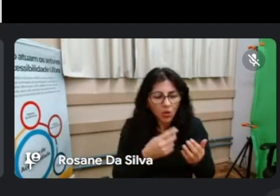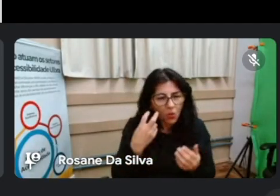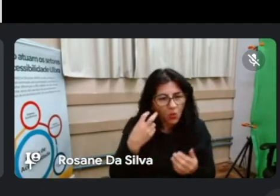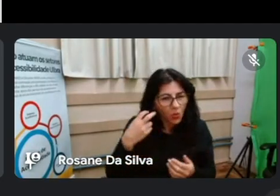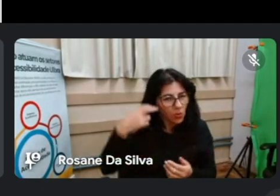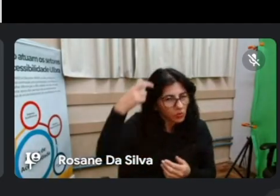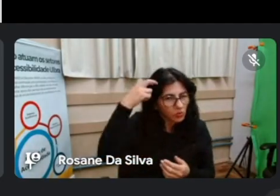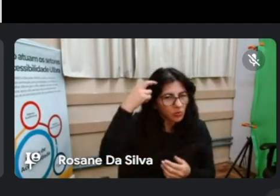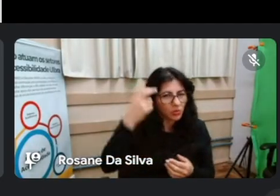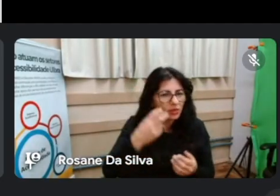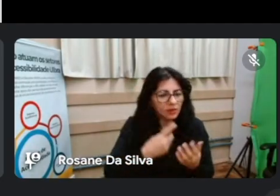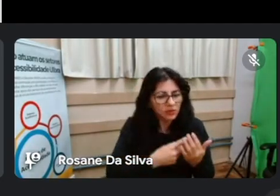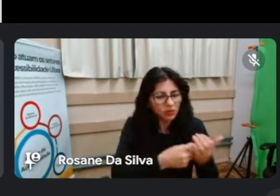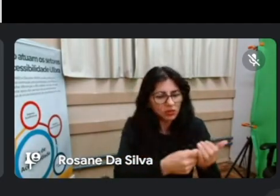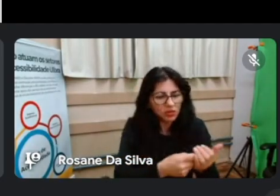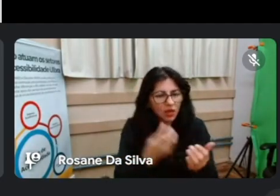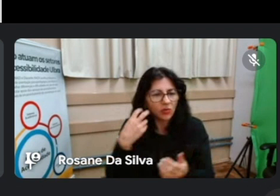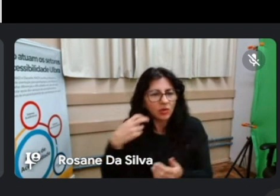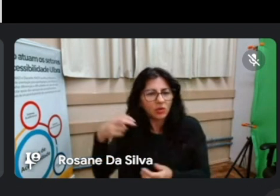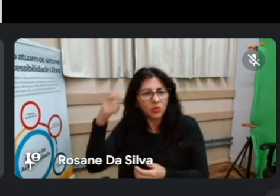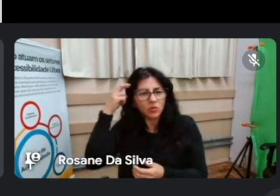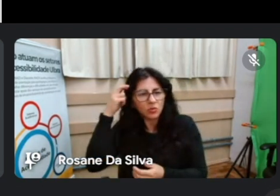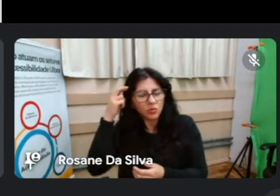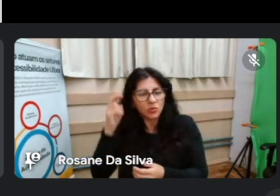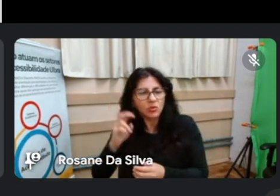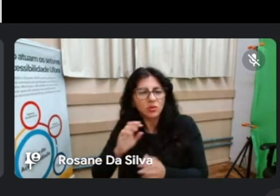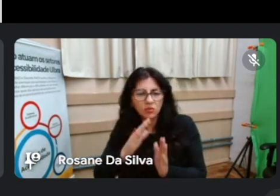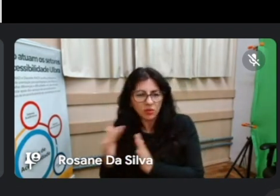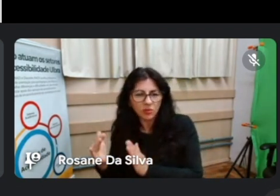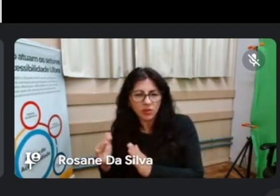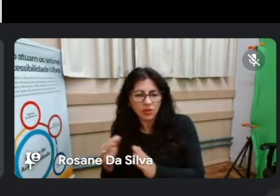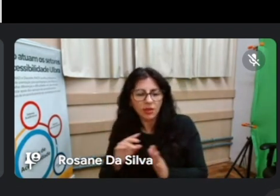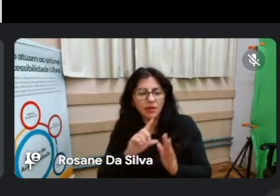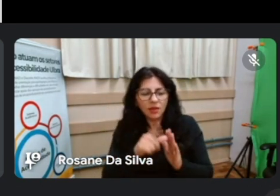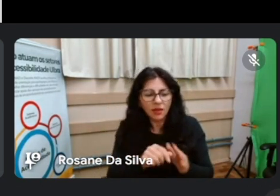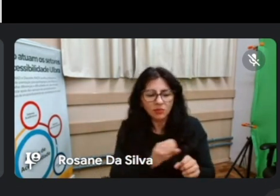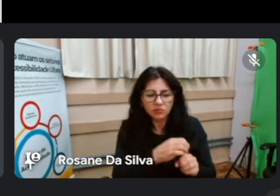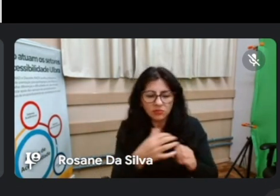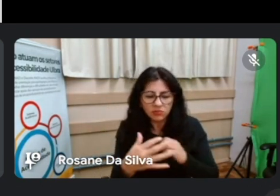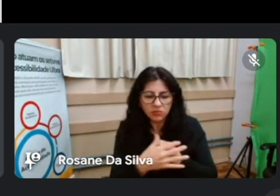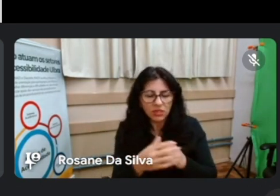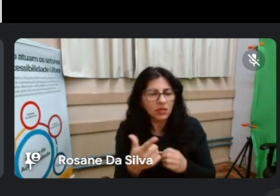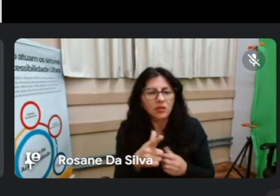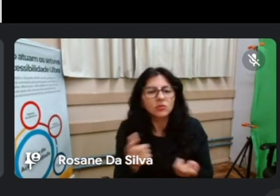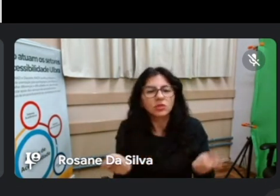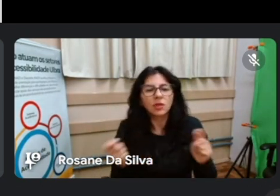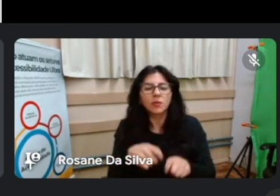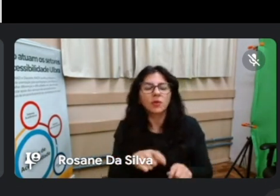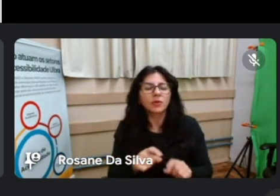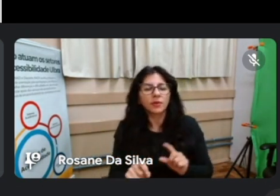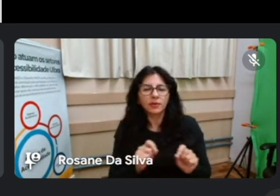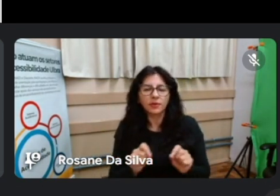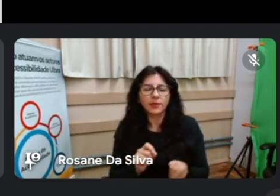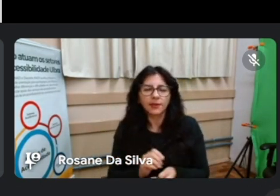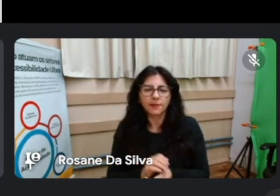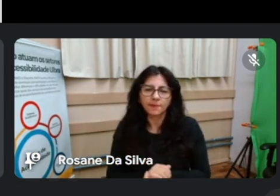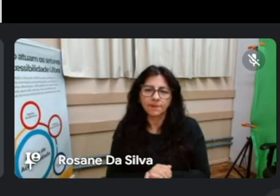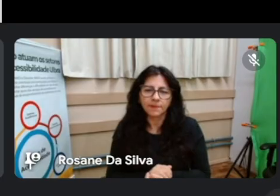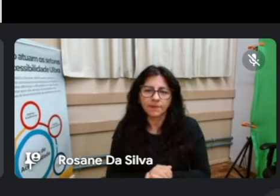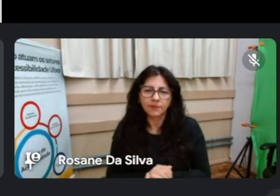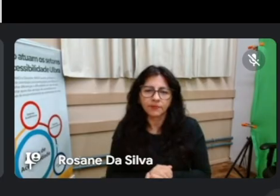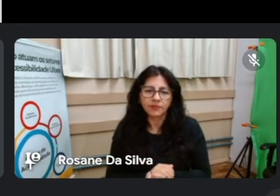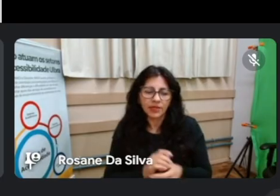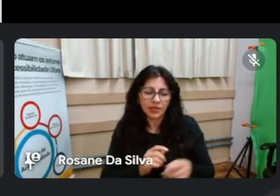Principalmente depois da sindemia em que houve em que não havia possibilidade eh de atividade